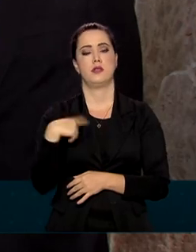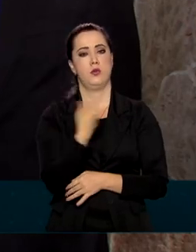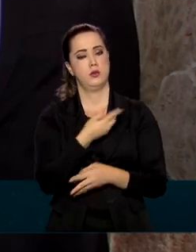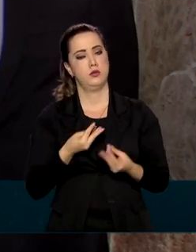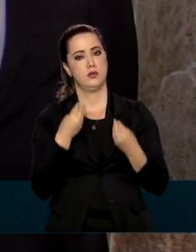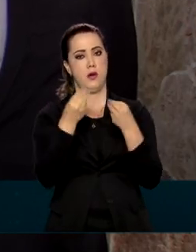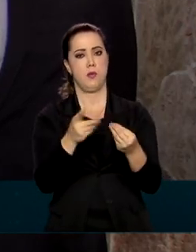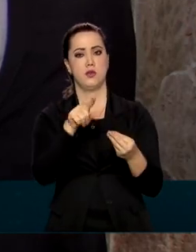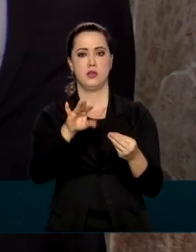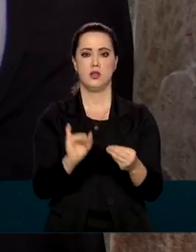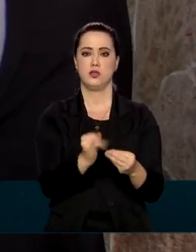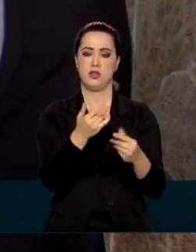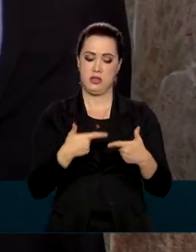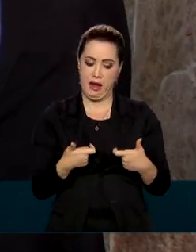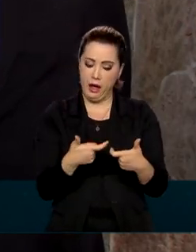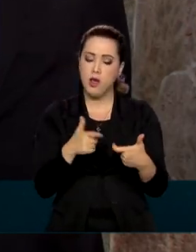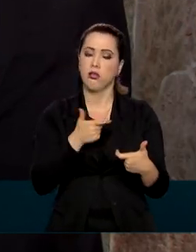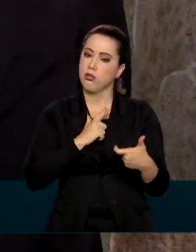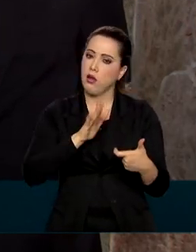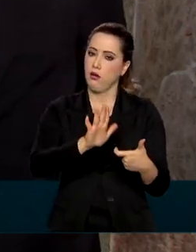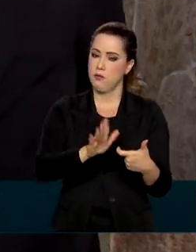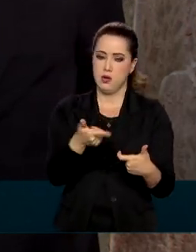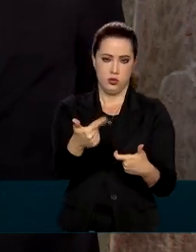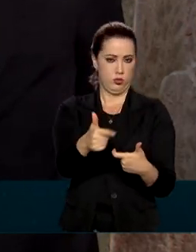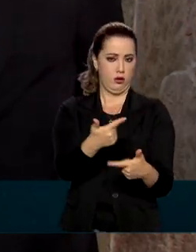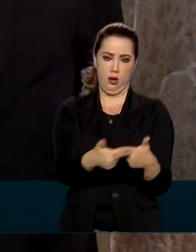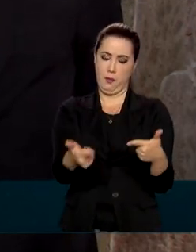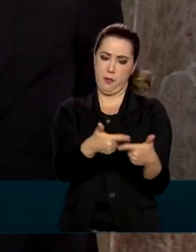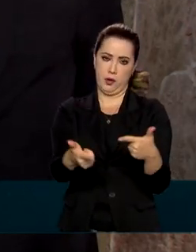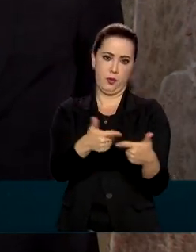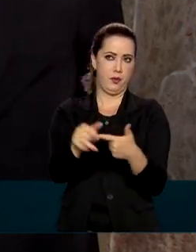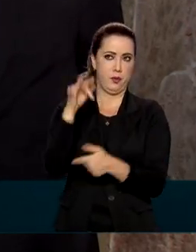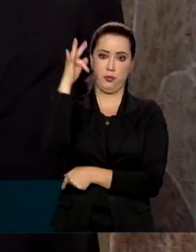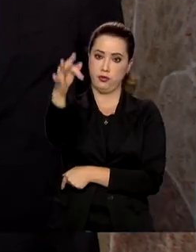nós vamos enfrentar essa guerra sem comprometer as futuras gerações.